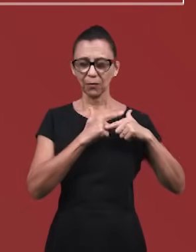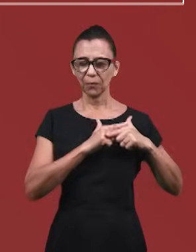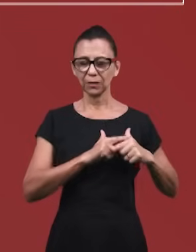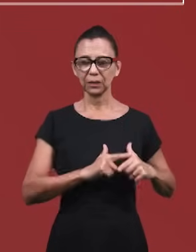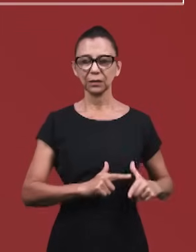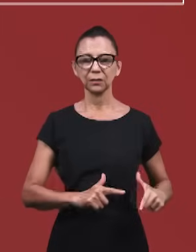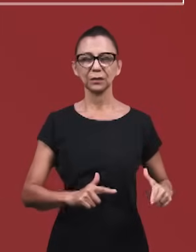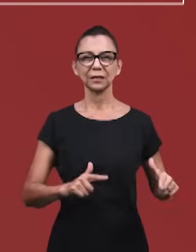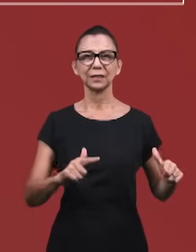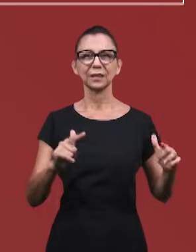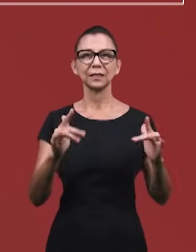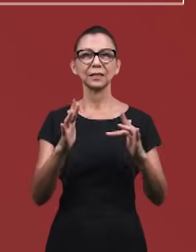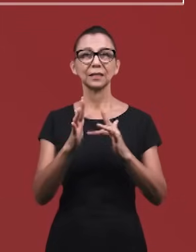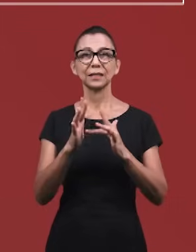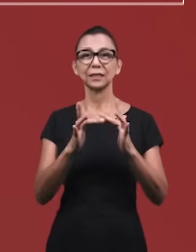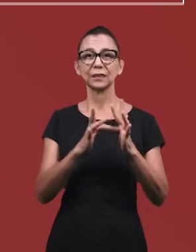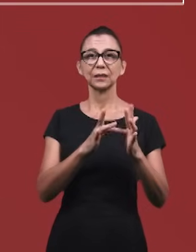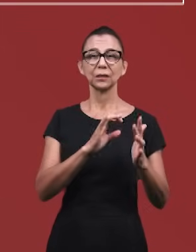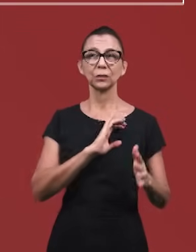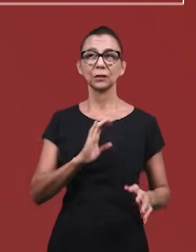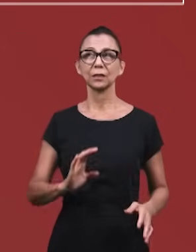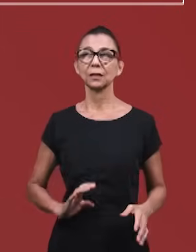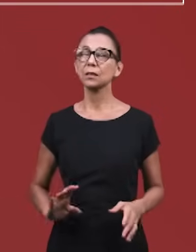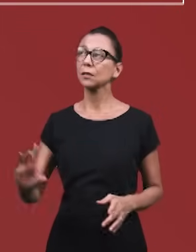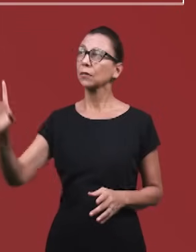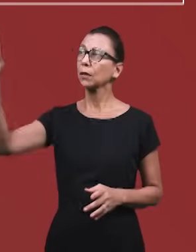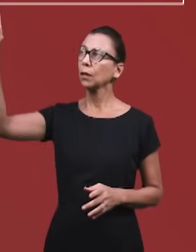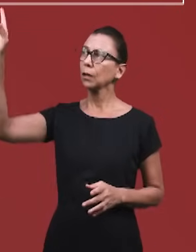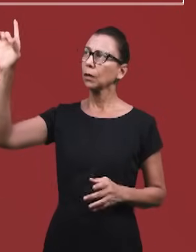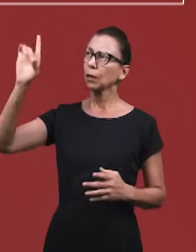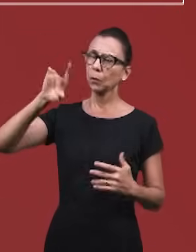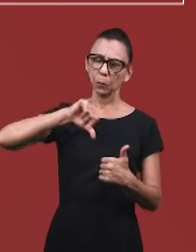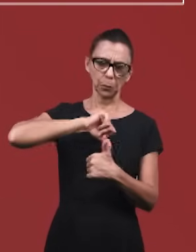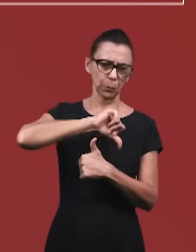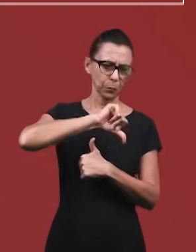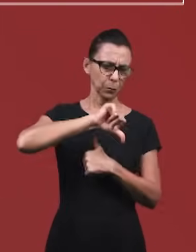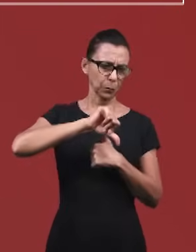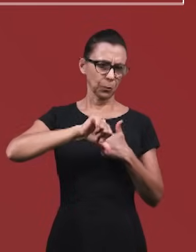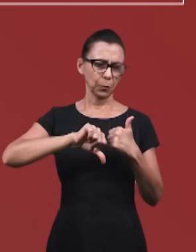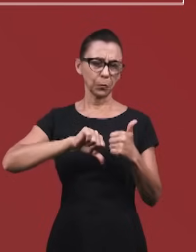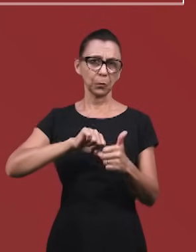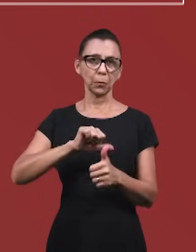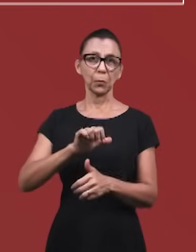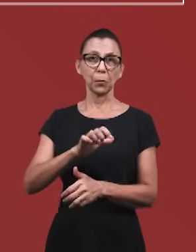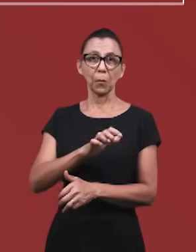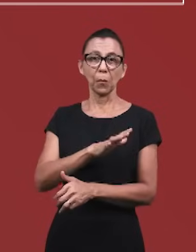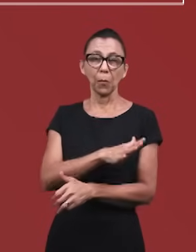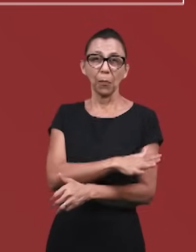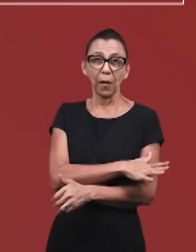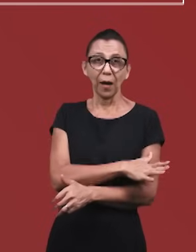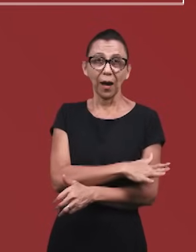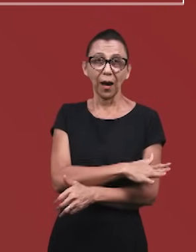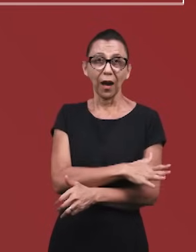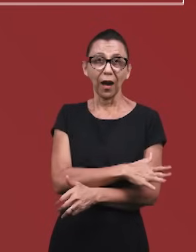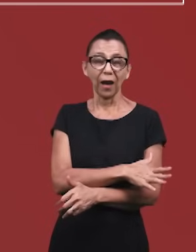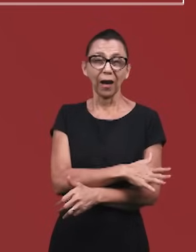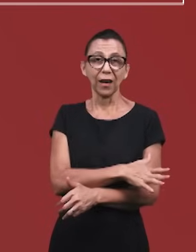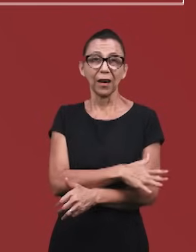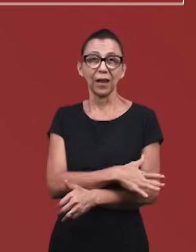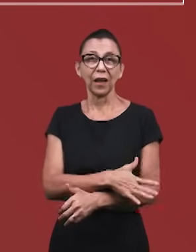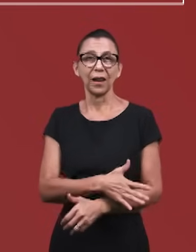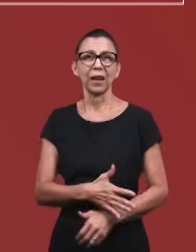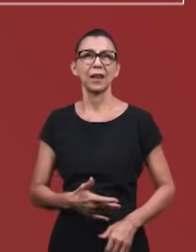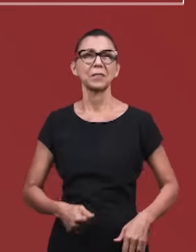vazia, Jesus Cristo transformou. Não tinha